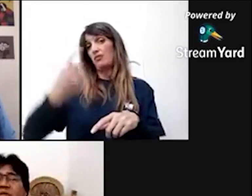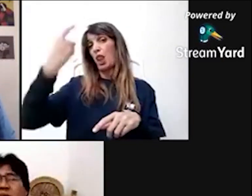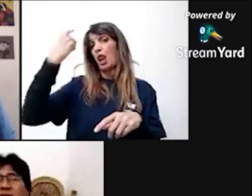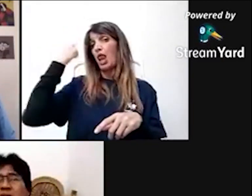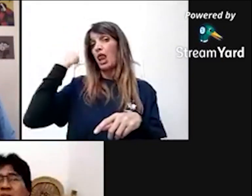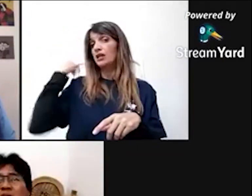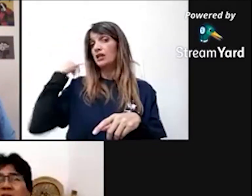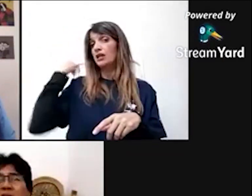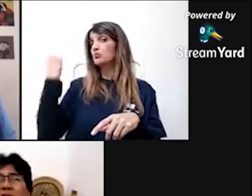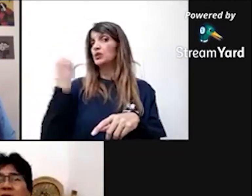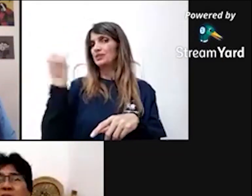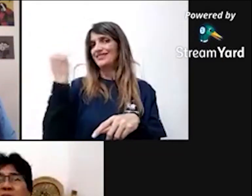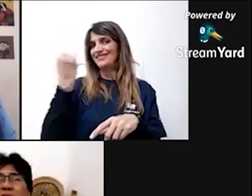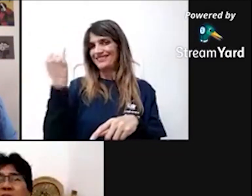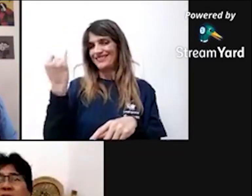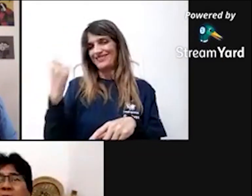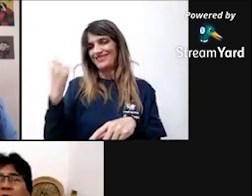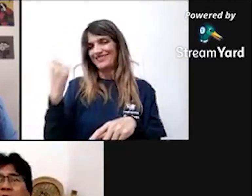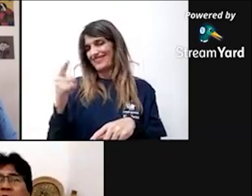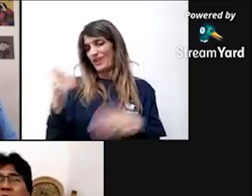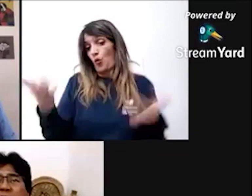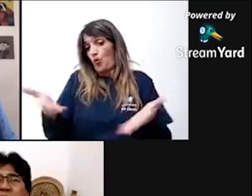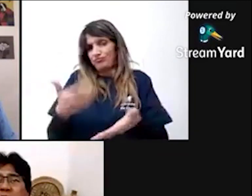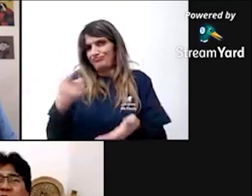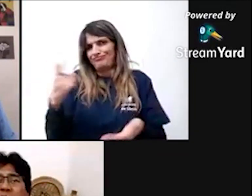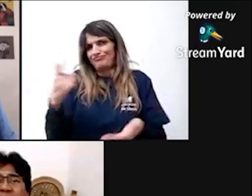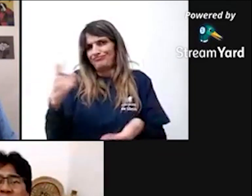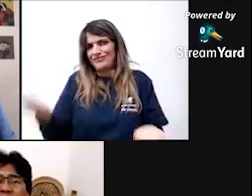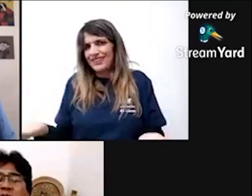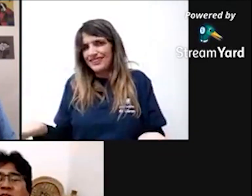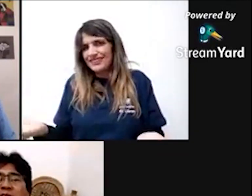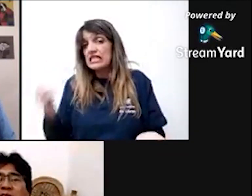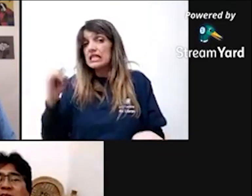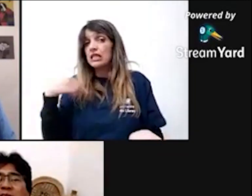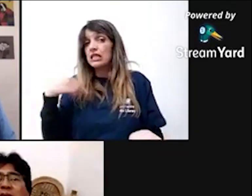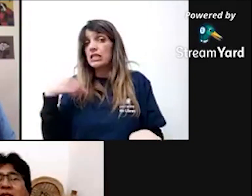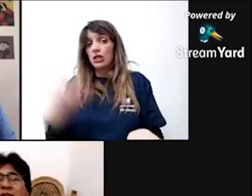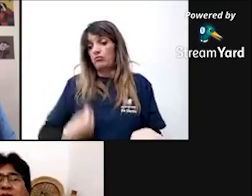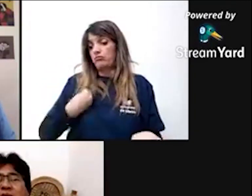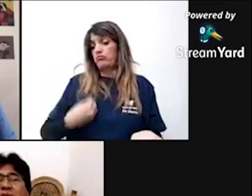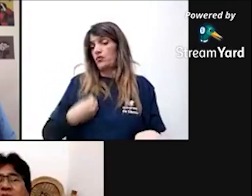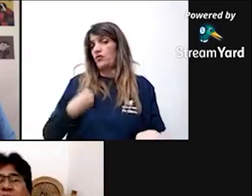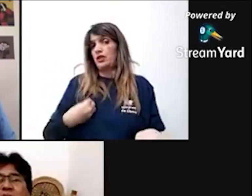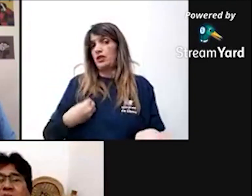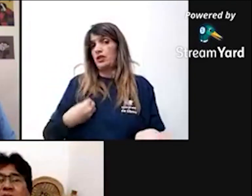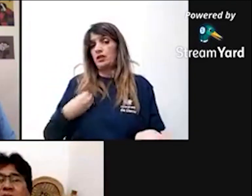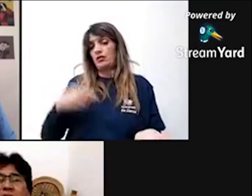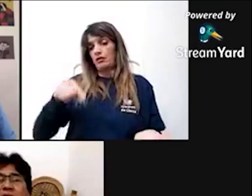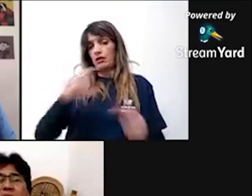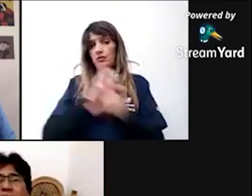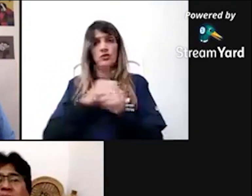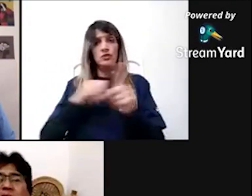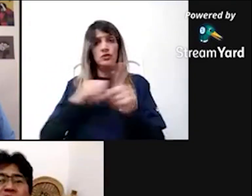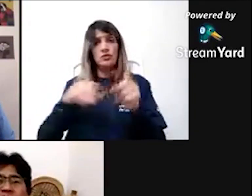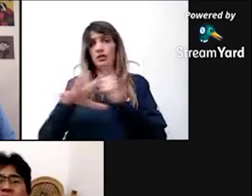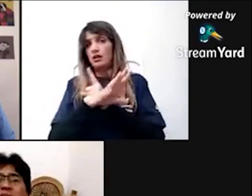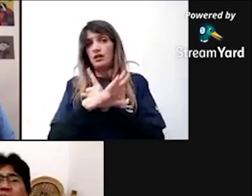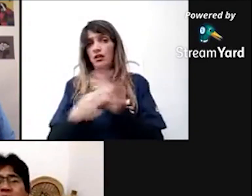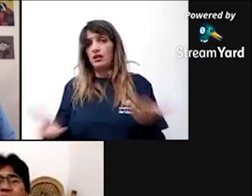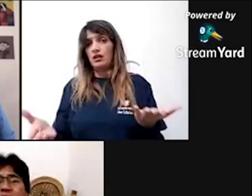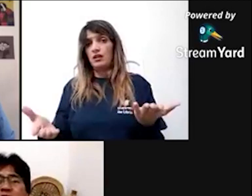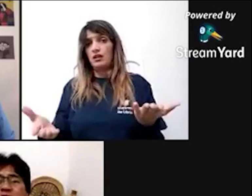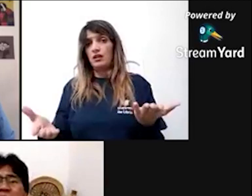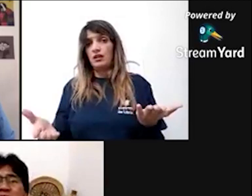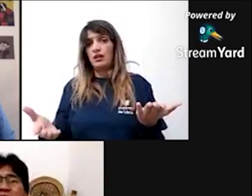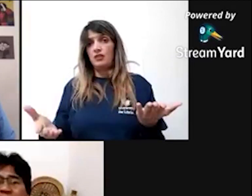naquele momento. Porque se estamos presentes na sociedade, em todo, quase em todos os